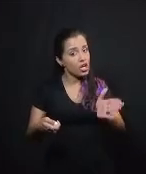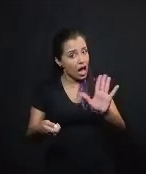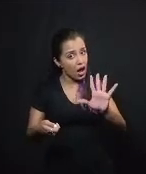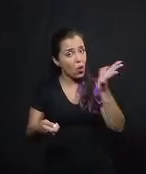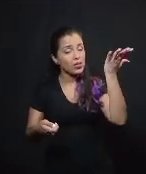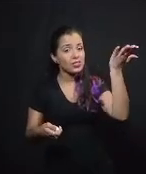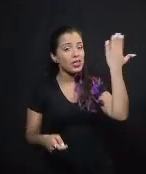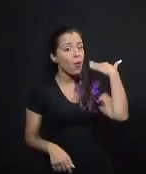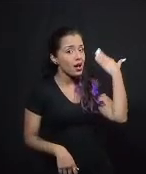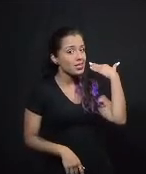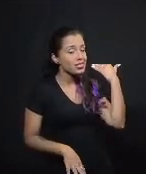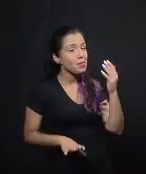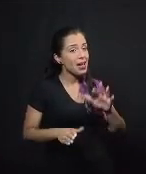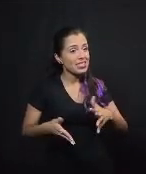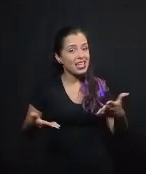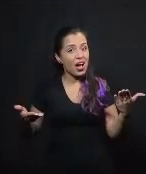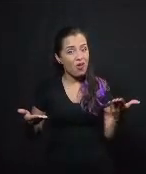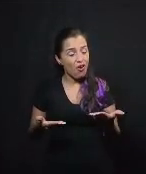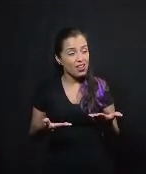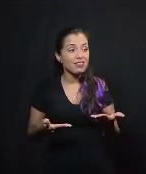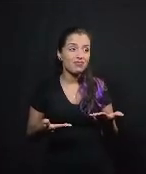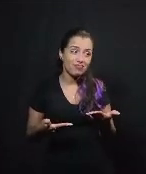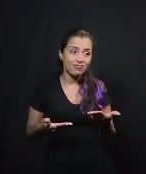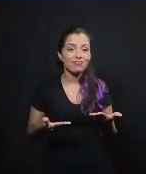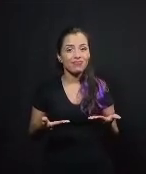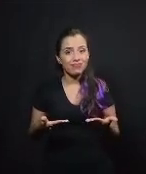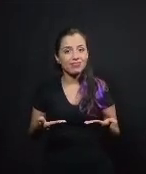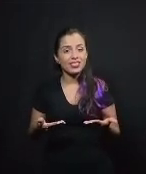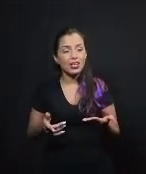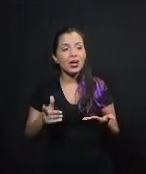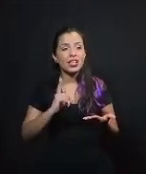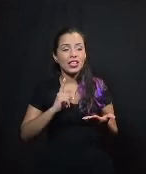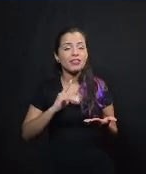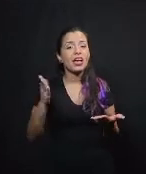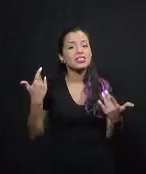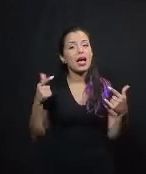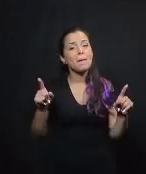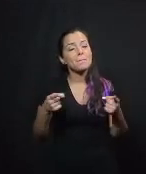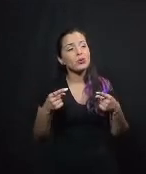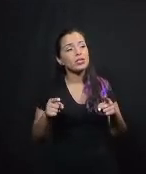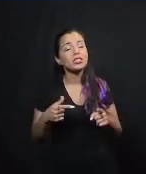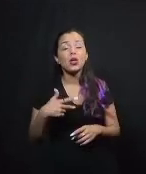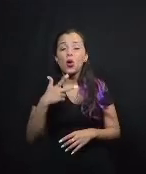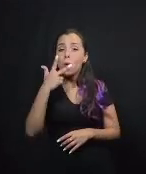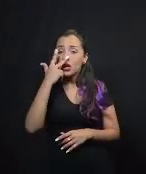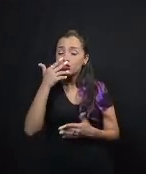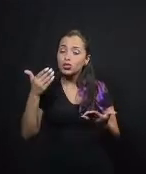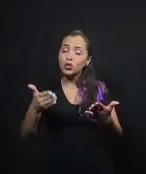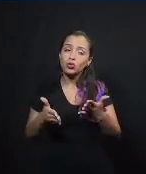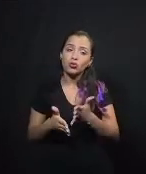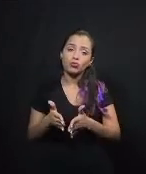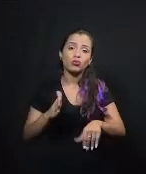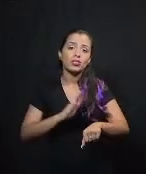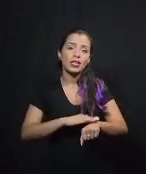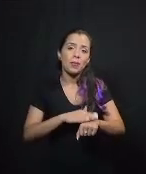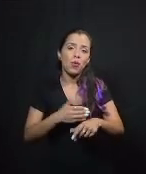foi, aliás, teve um enfrentamento pela via da música popular. Eu acredito que os tempos hoje são outros.